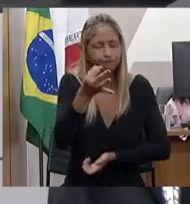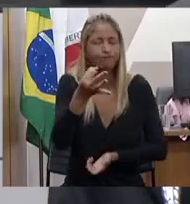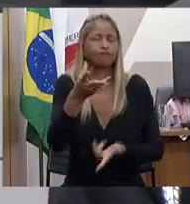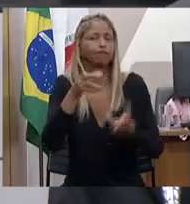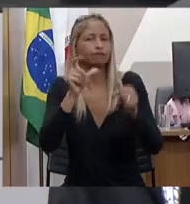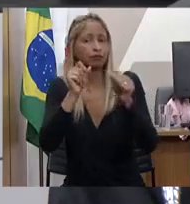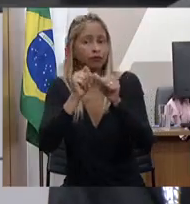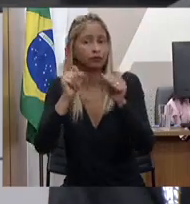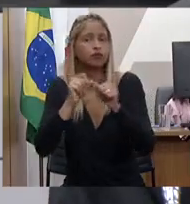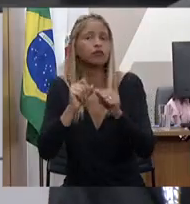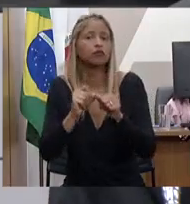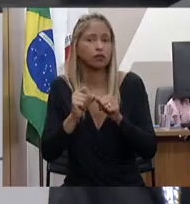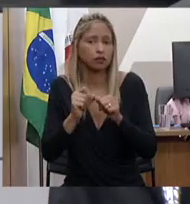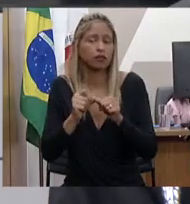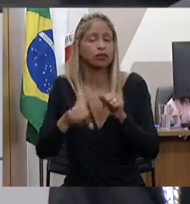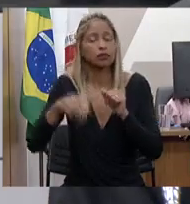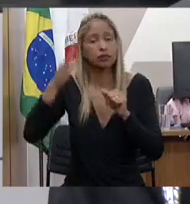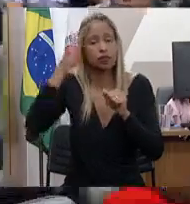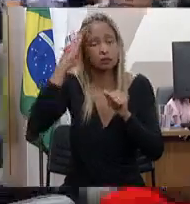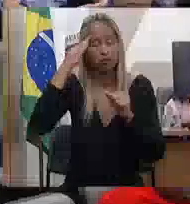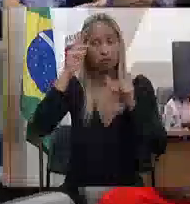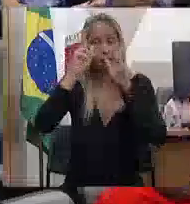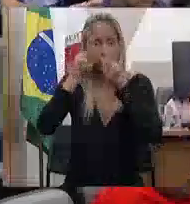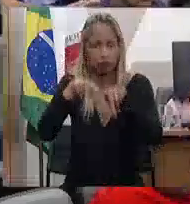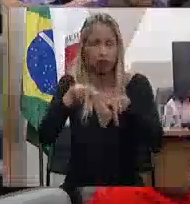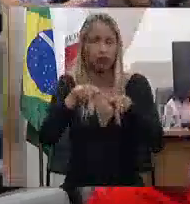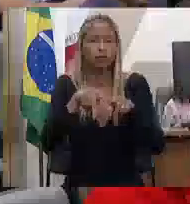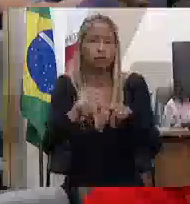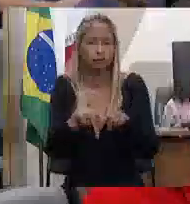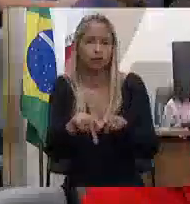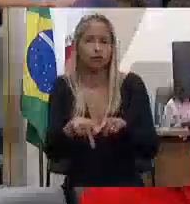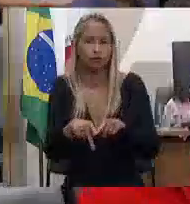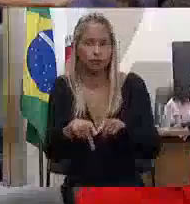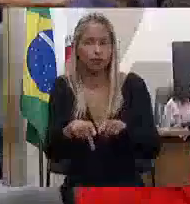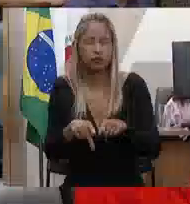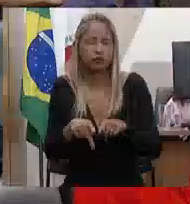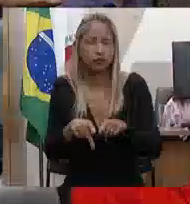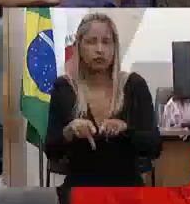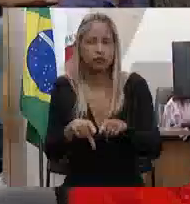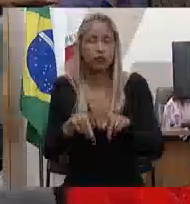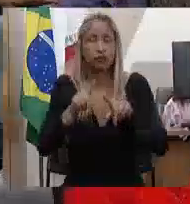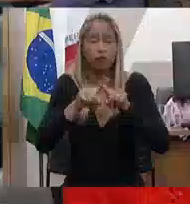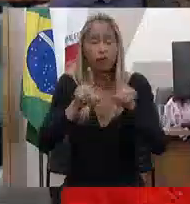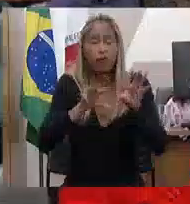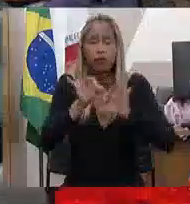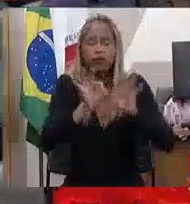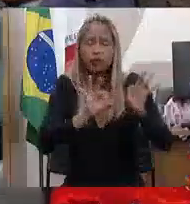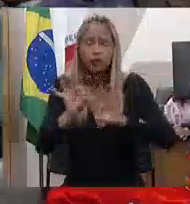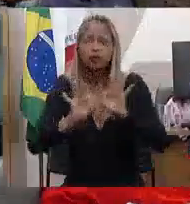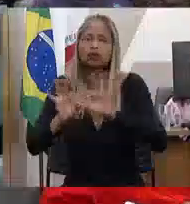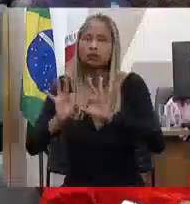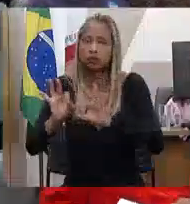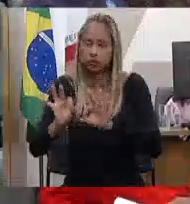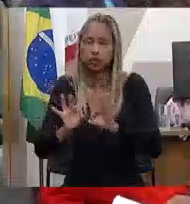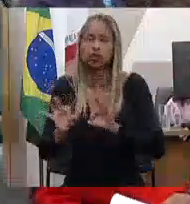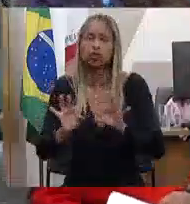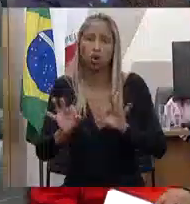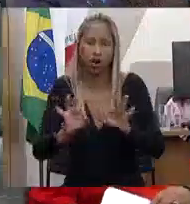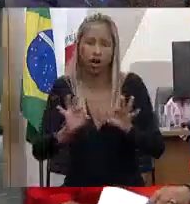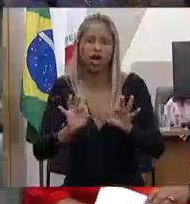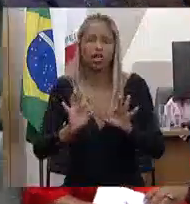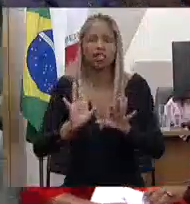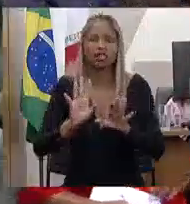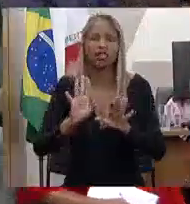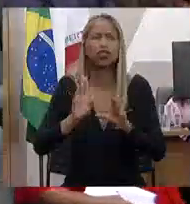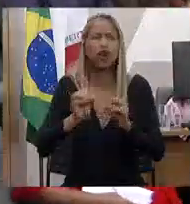fazer Eu sei quem tá aqui faz o debate a gente não fazendo aqui quem tá aqui não mas que a gente se Organize de forma mais mais